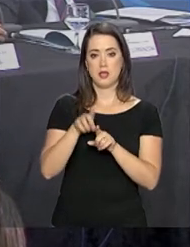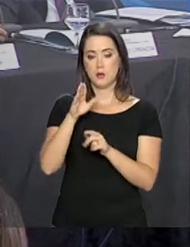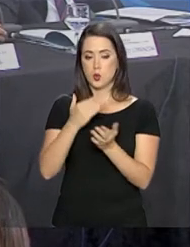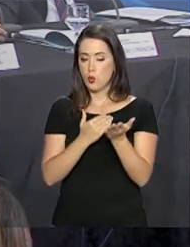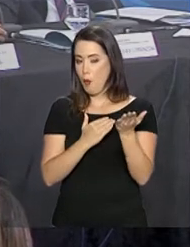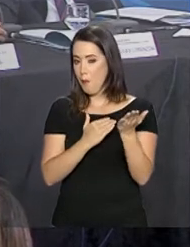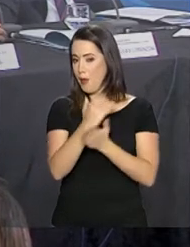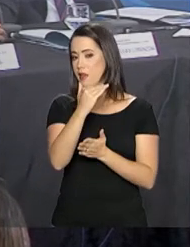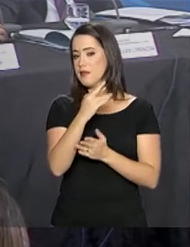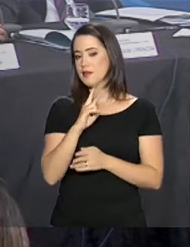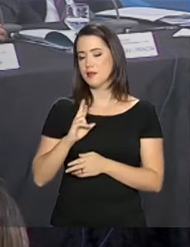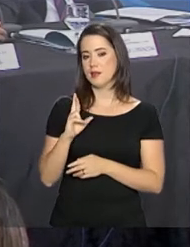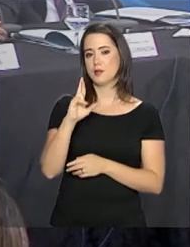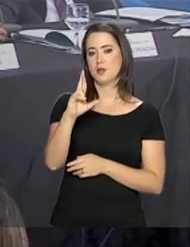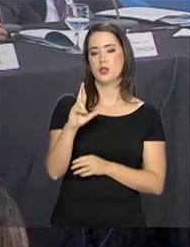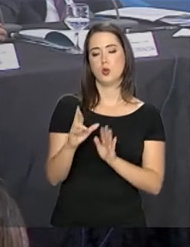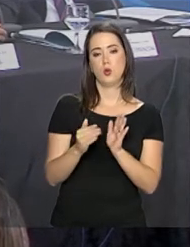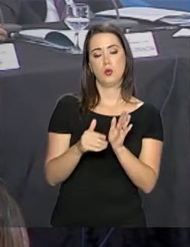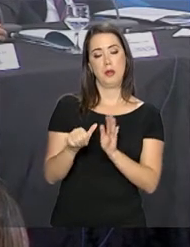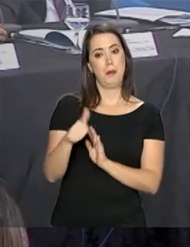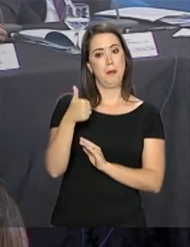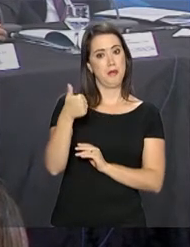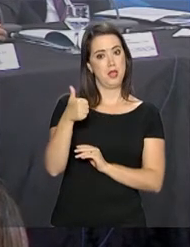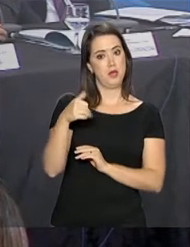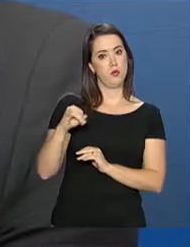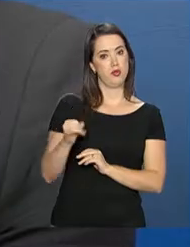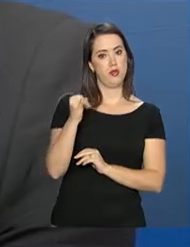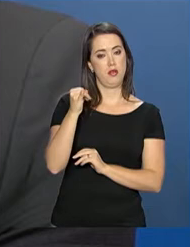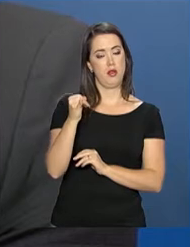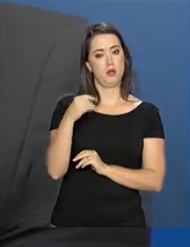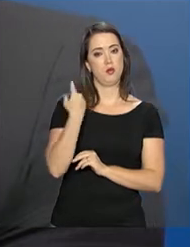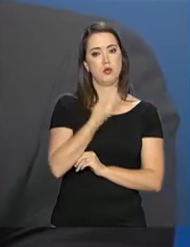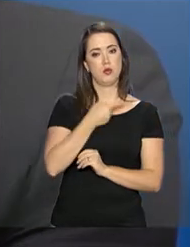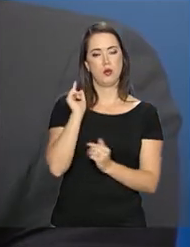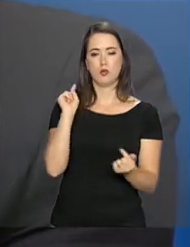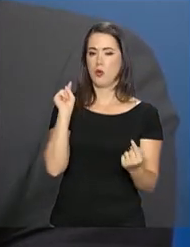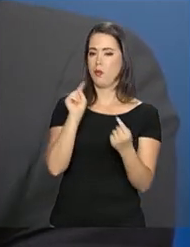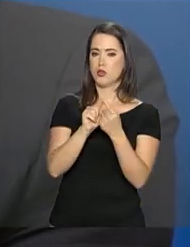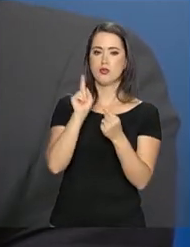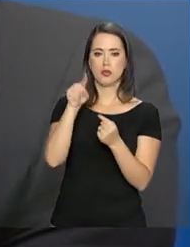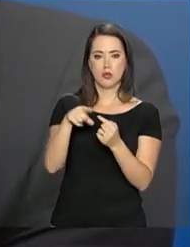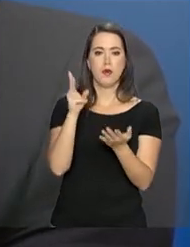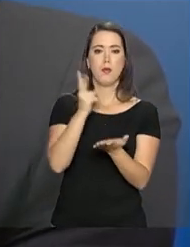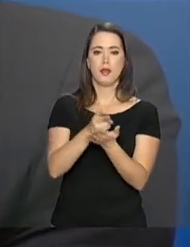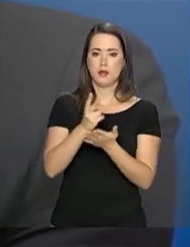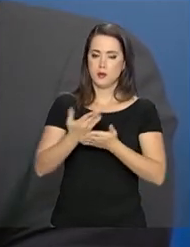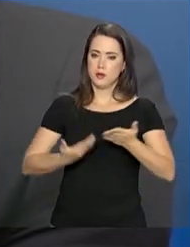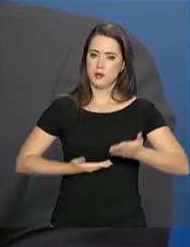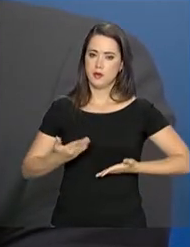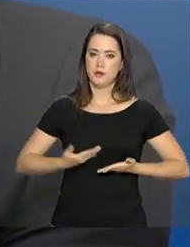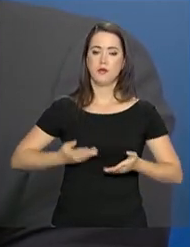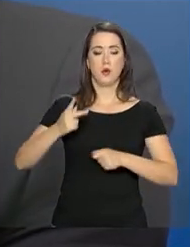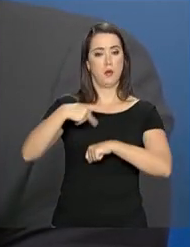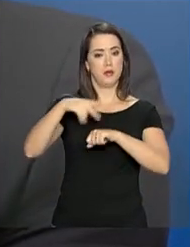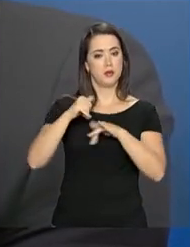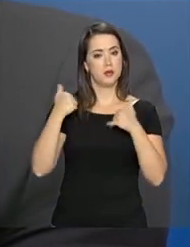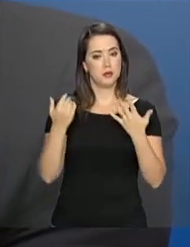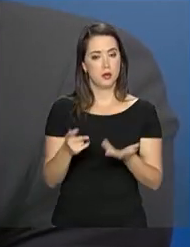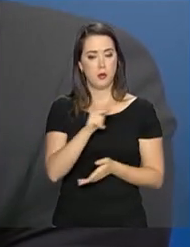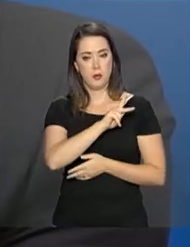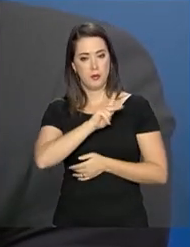com essa responsabilidade a partir de 1º de janeiro a nosso objetivo é comum é servir ao país então